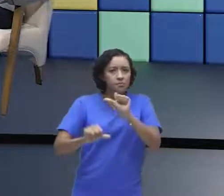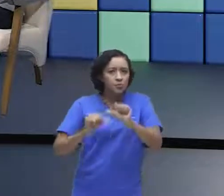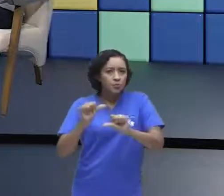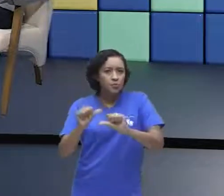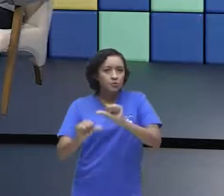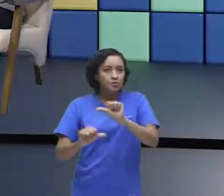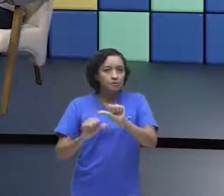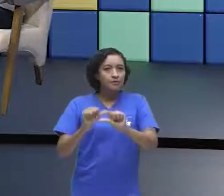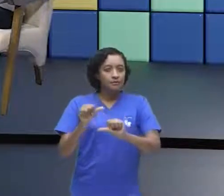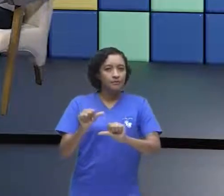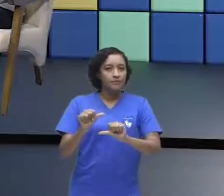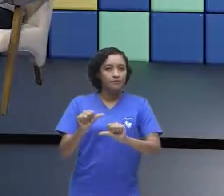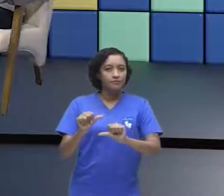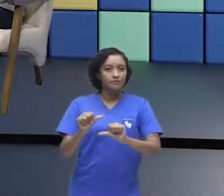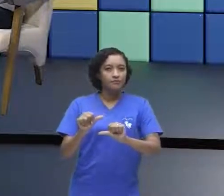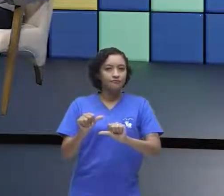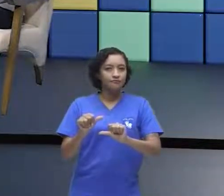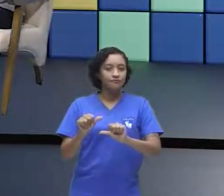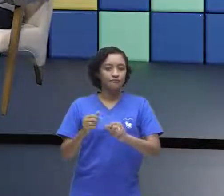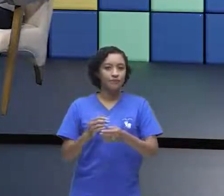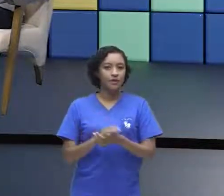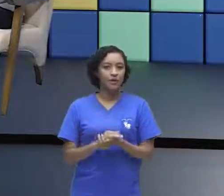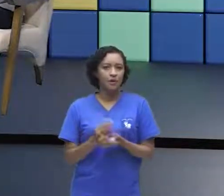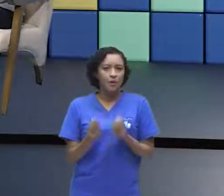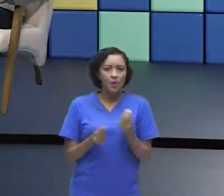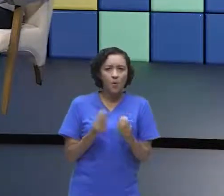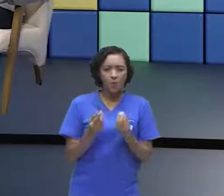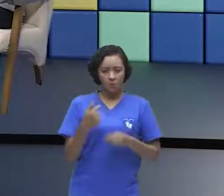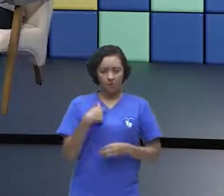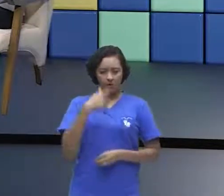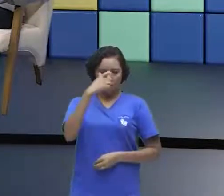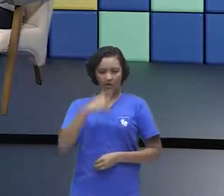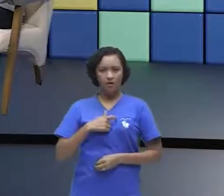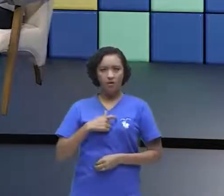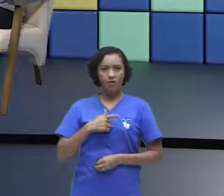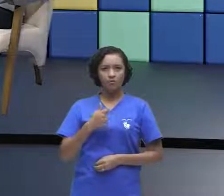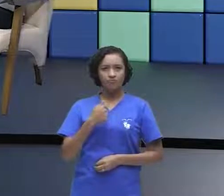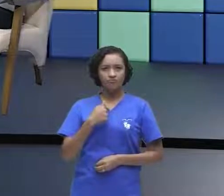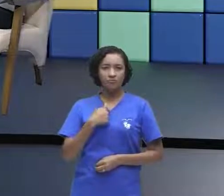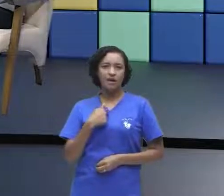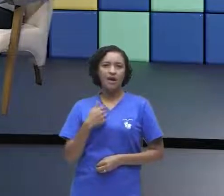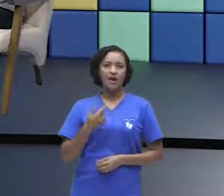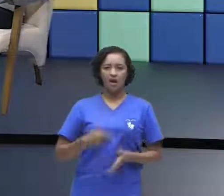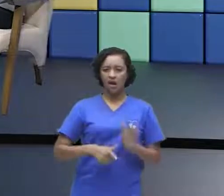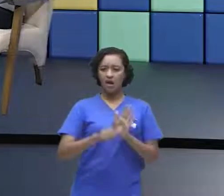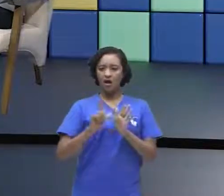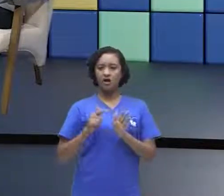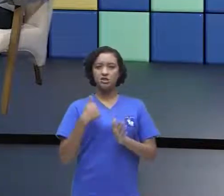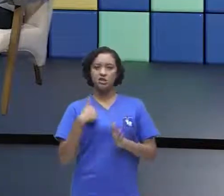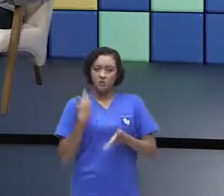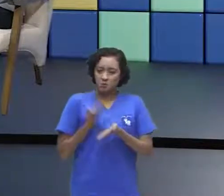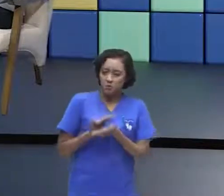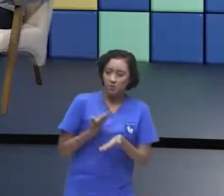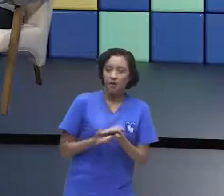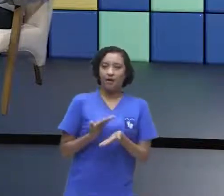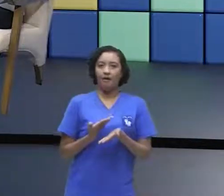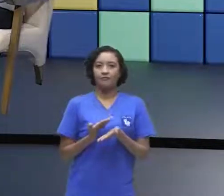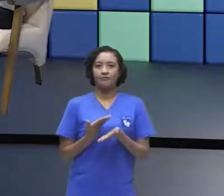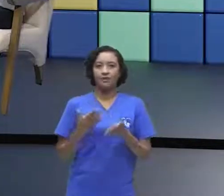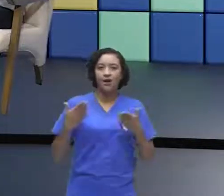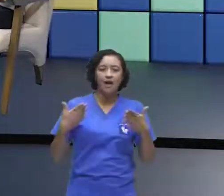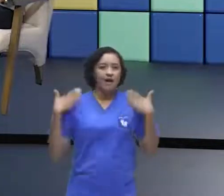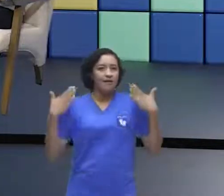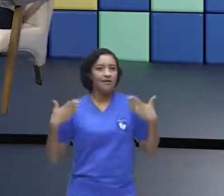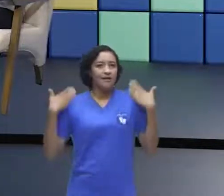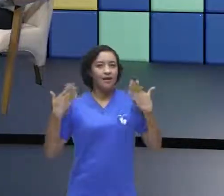a maneira de eu ser como pessoa, né? Que eu era alegre, eu estudava, gostava